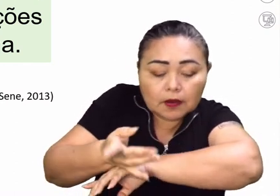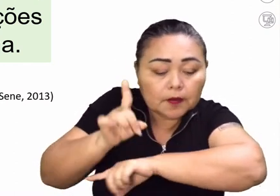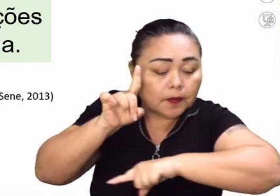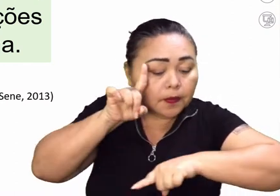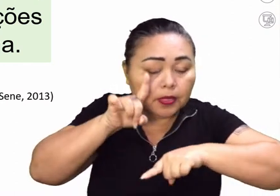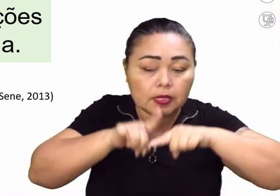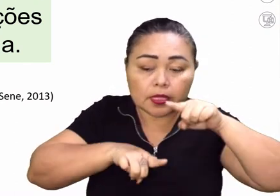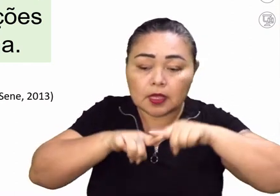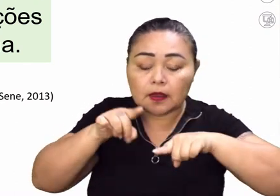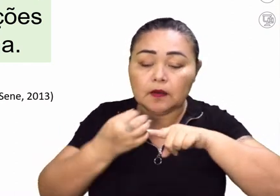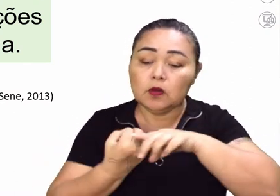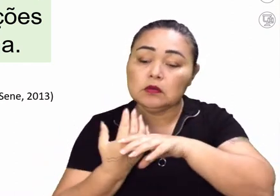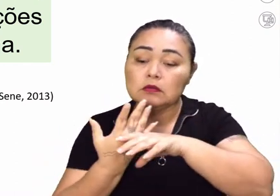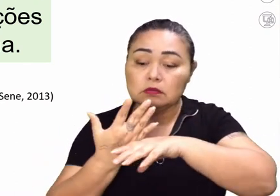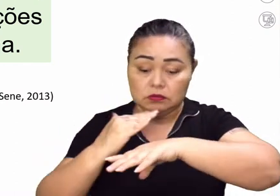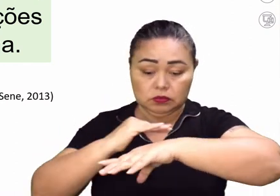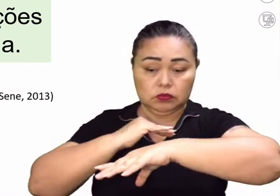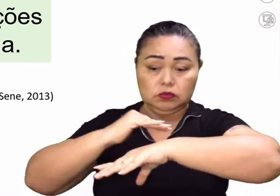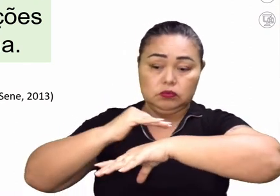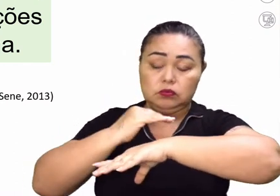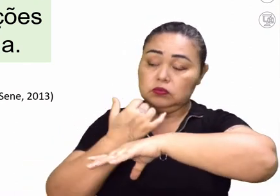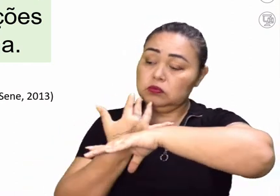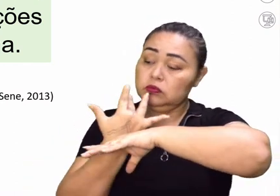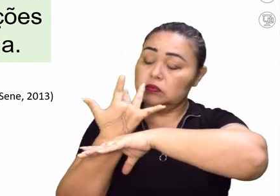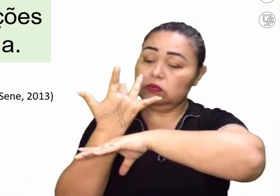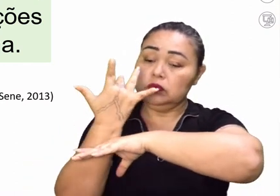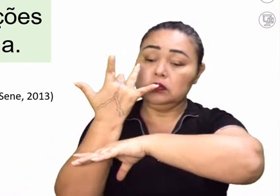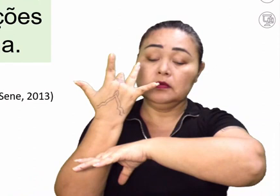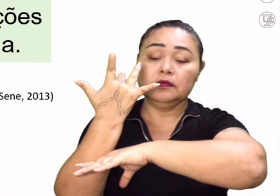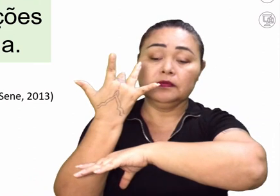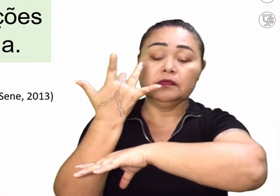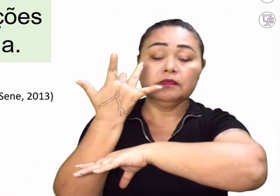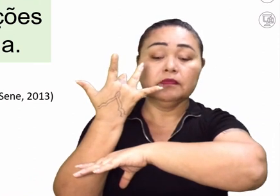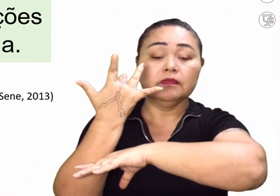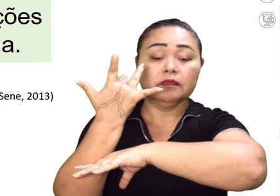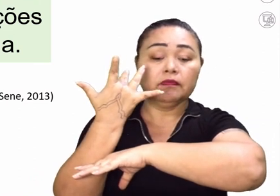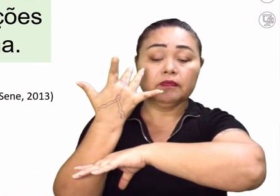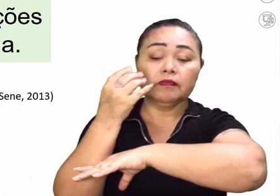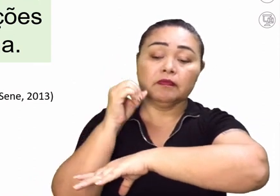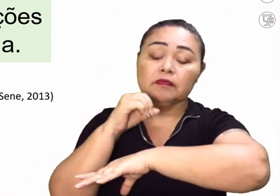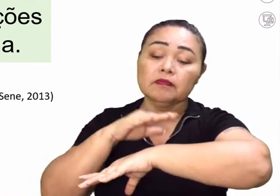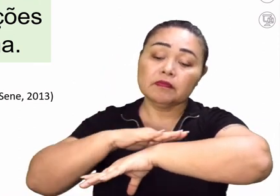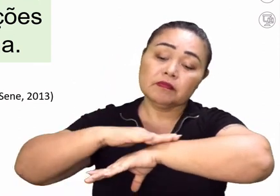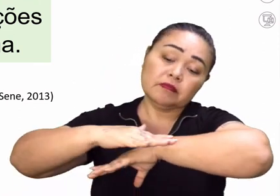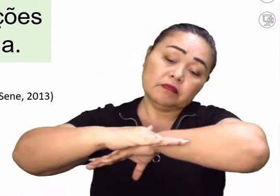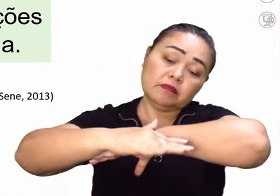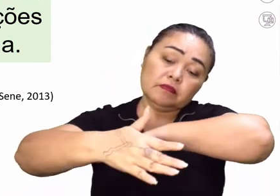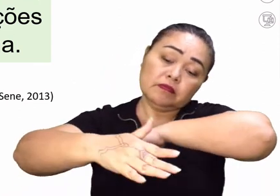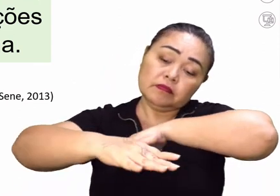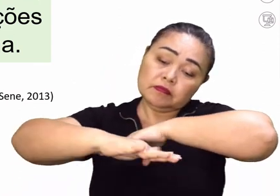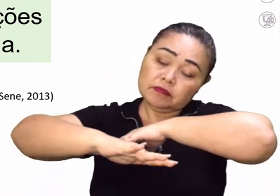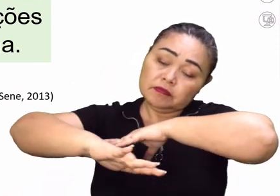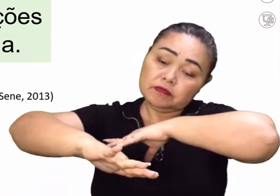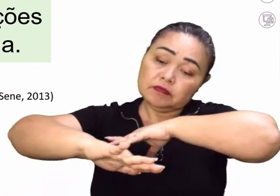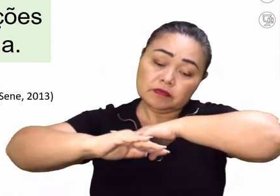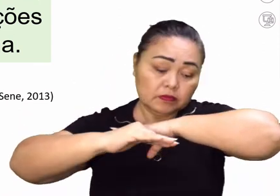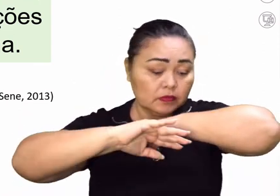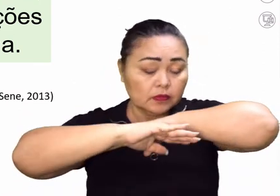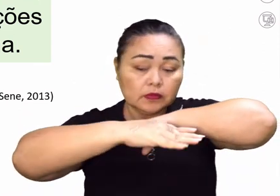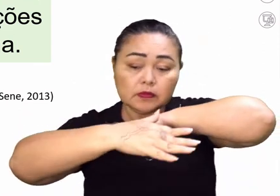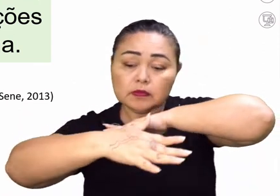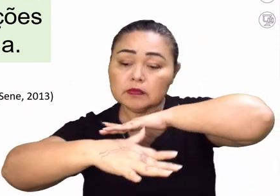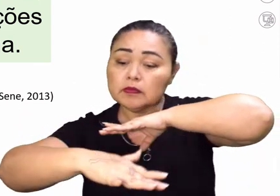matéria vegetal que está em cima dela é isso se ela tiver numa área íngreme